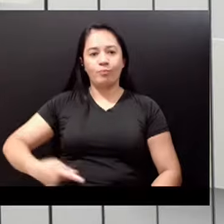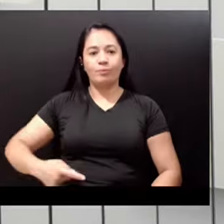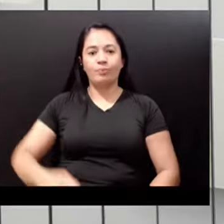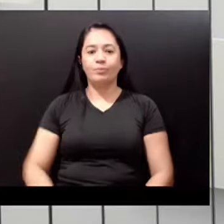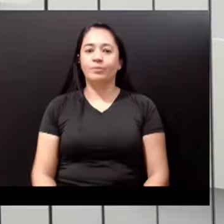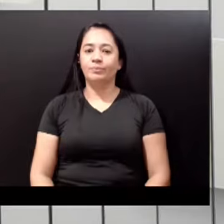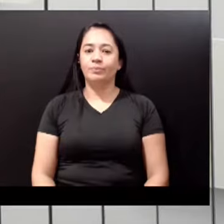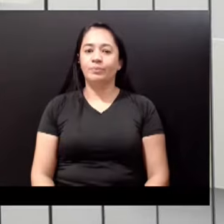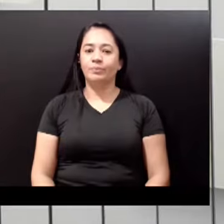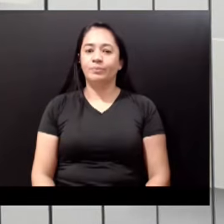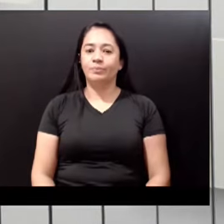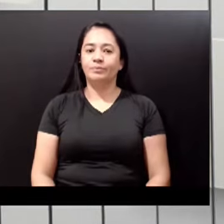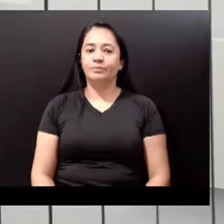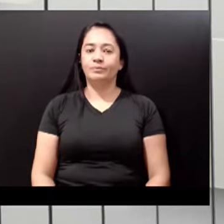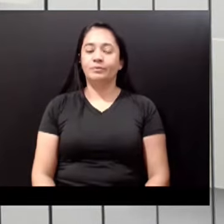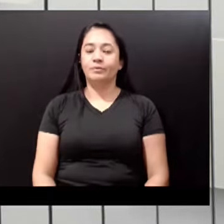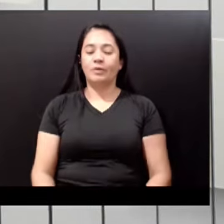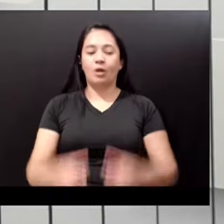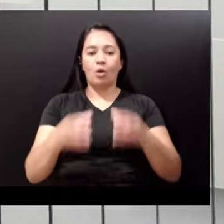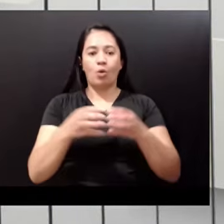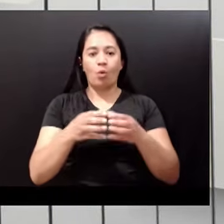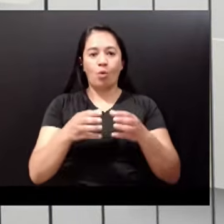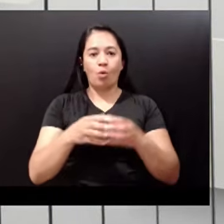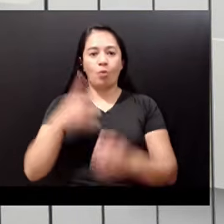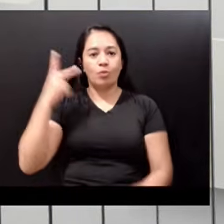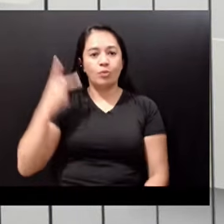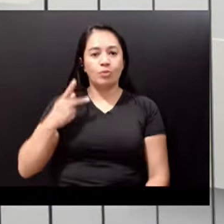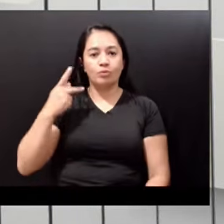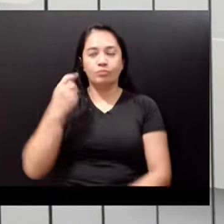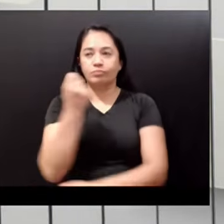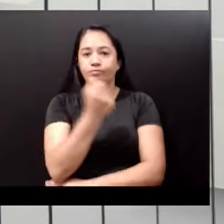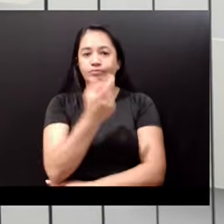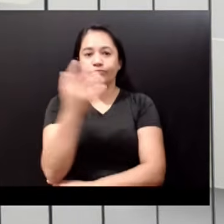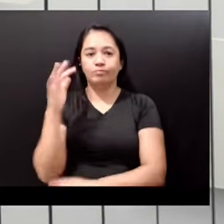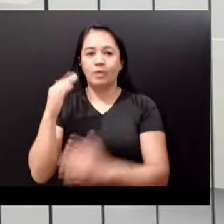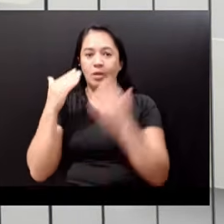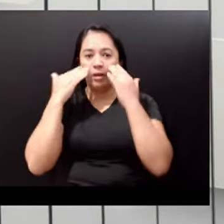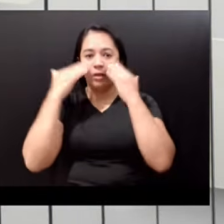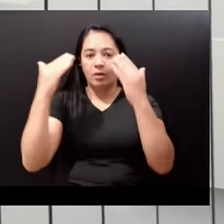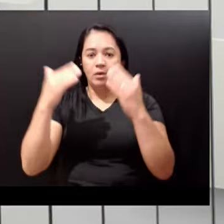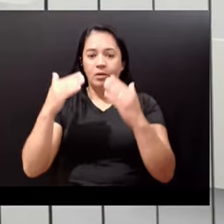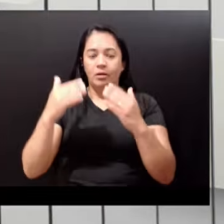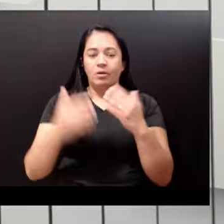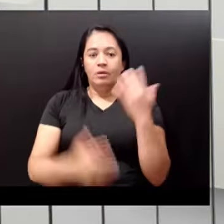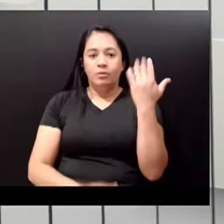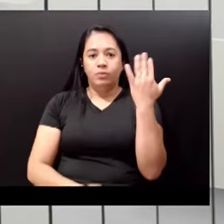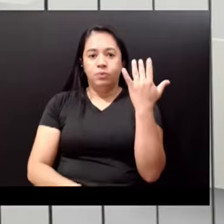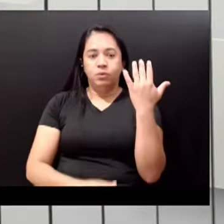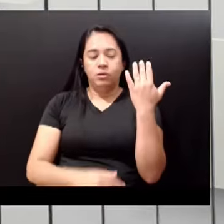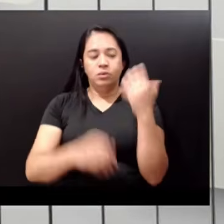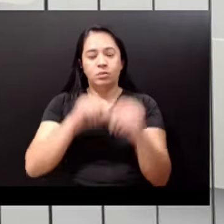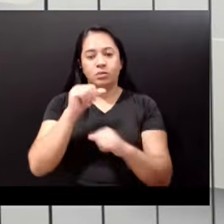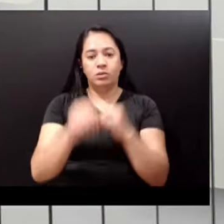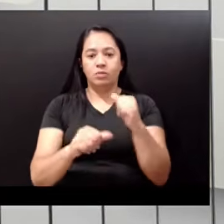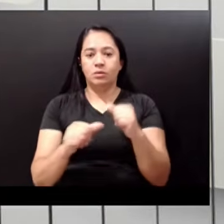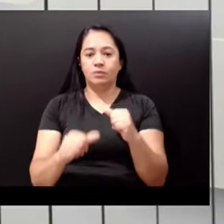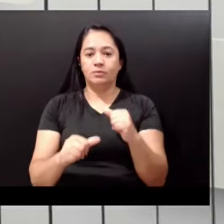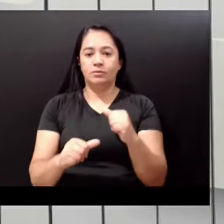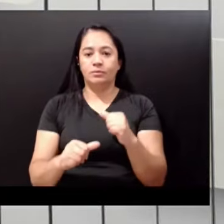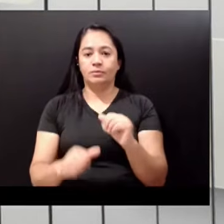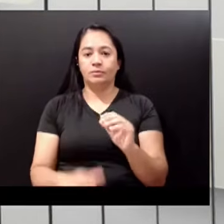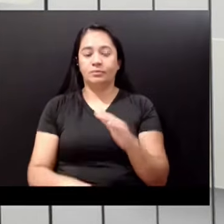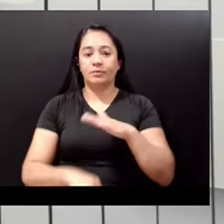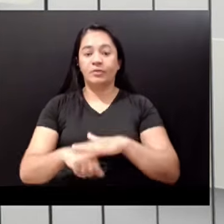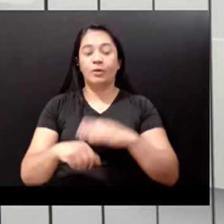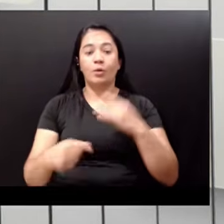A Frente Parlamentar pelo Meio Ambiente e Enfrentamento aos Efeitos das Mudanças Climáticas realizou um debate público